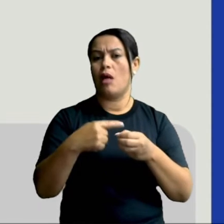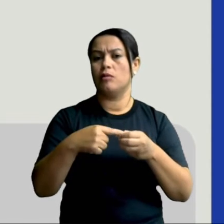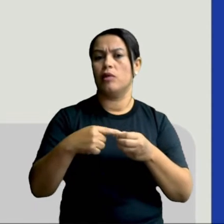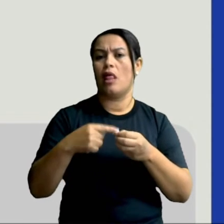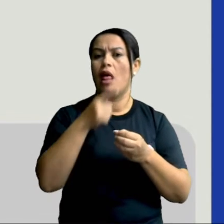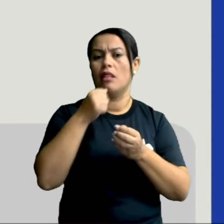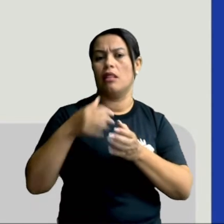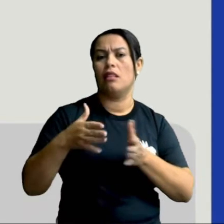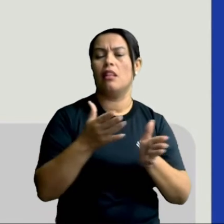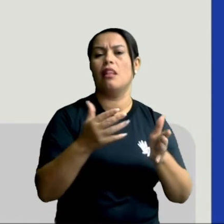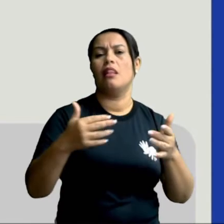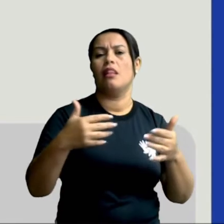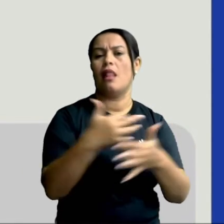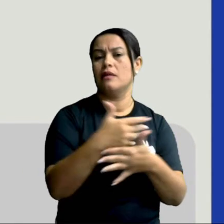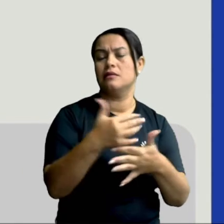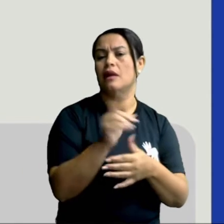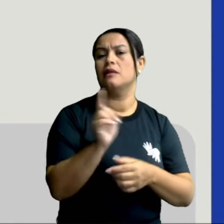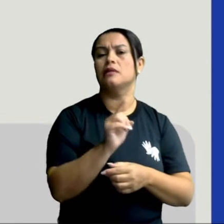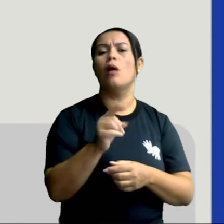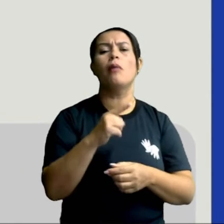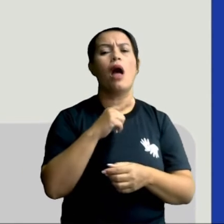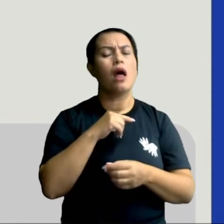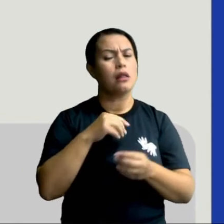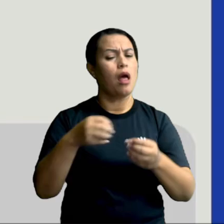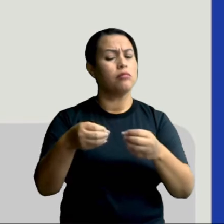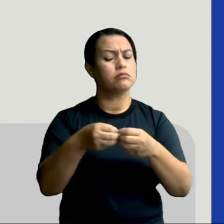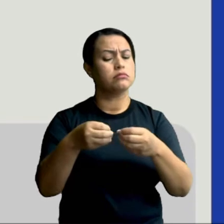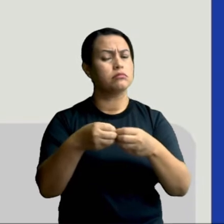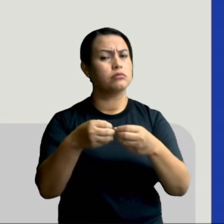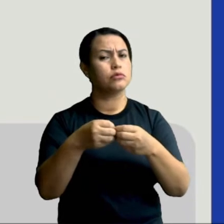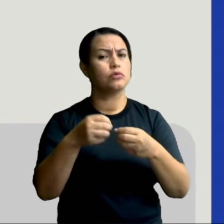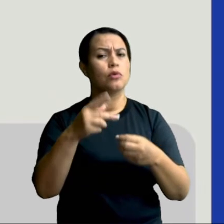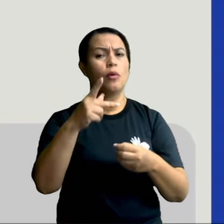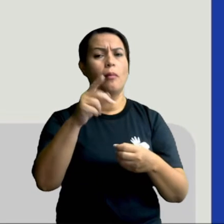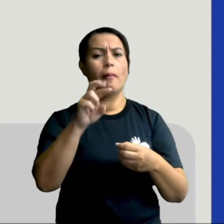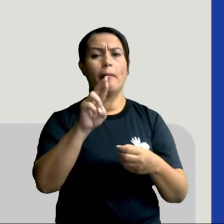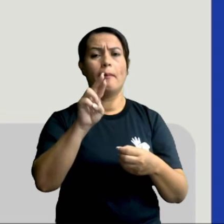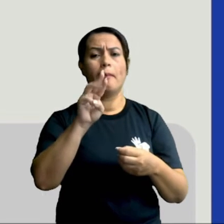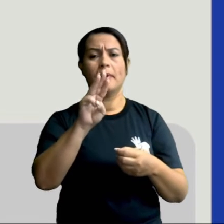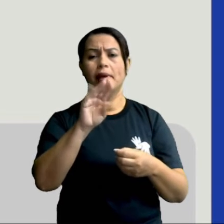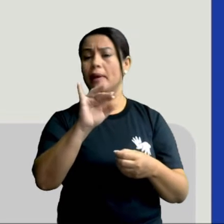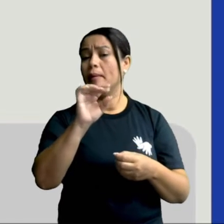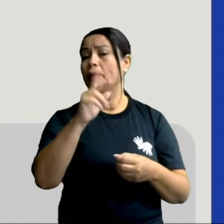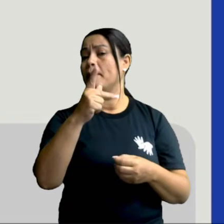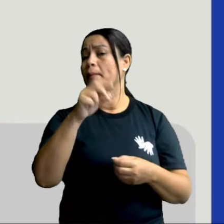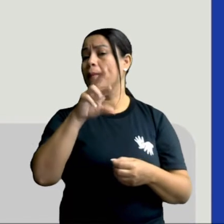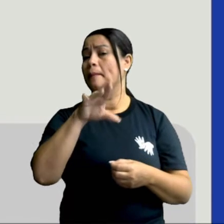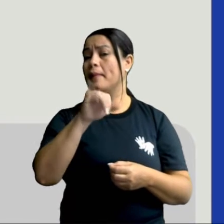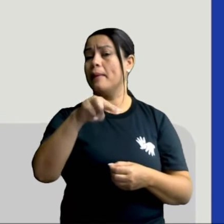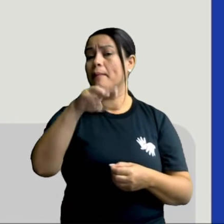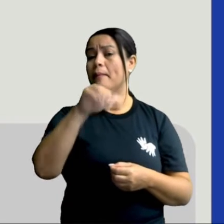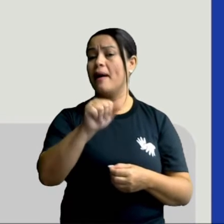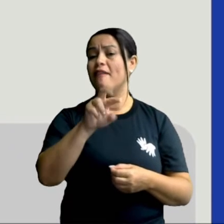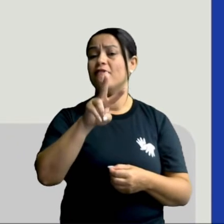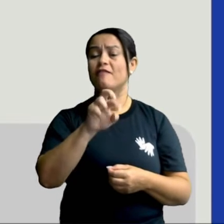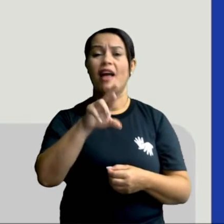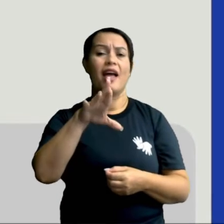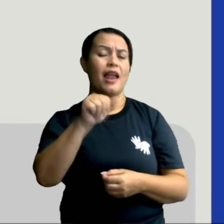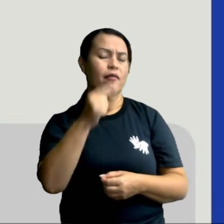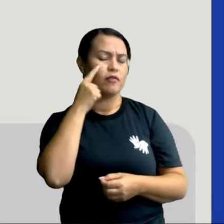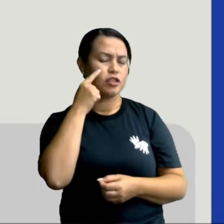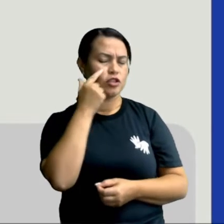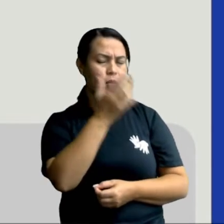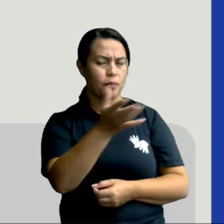ele serve de limite com o município de Primavera. Então, a partir do momento que a gente chega lá no rio Ipojuca, aí a